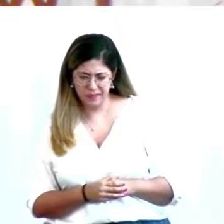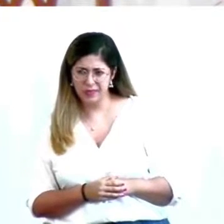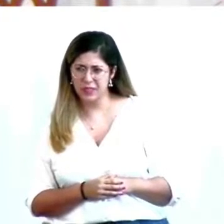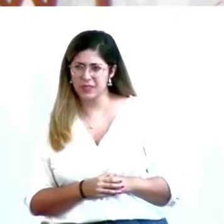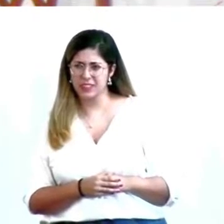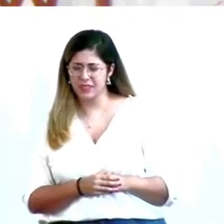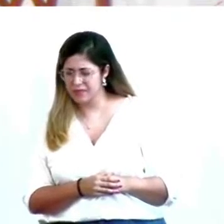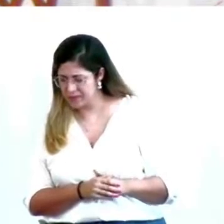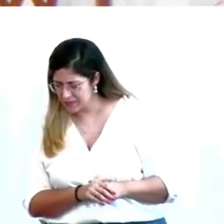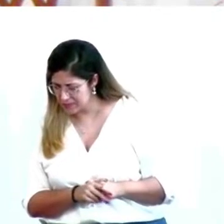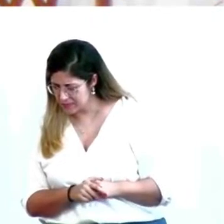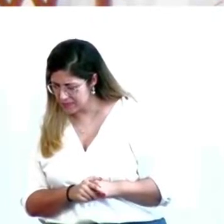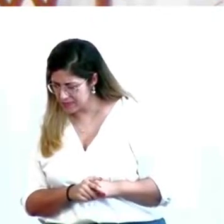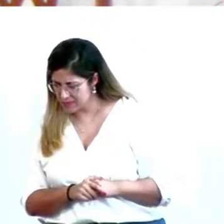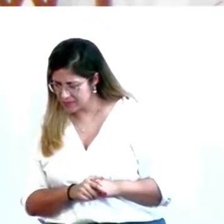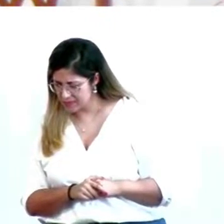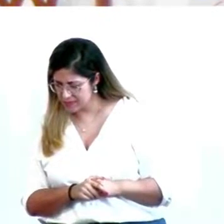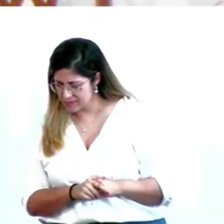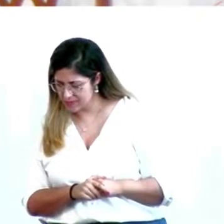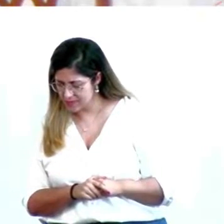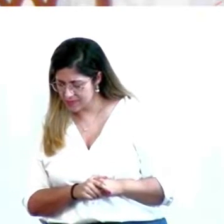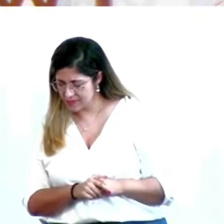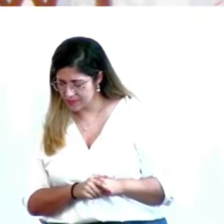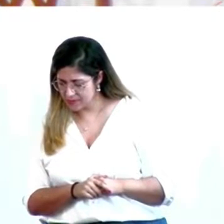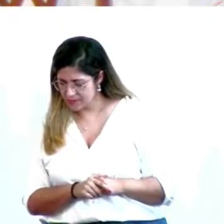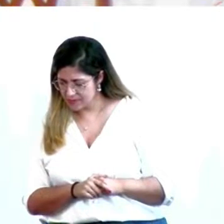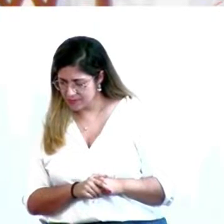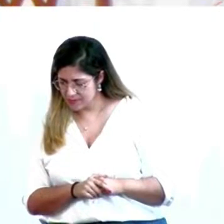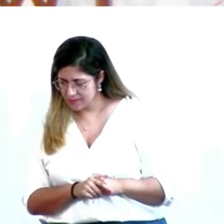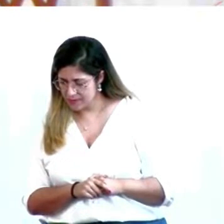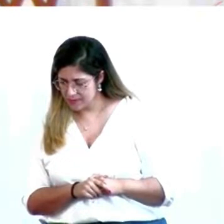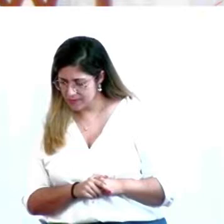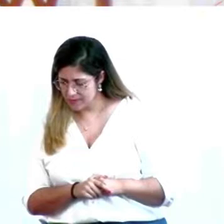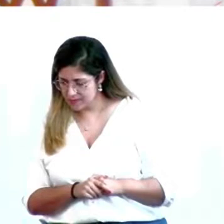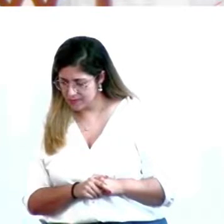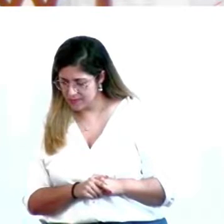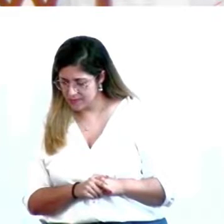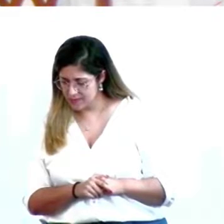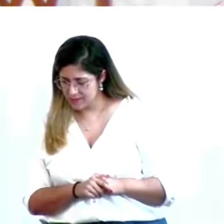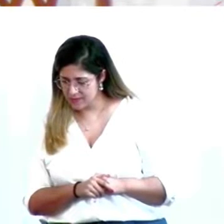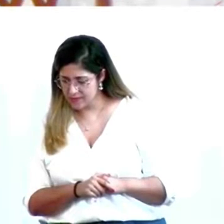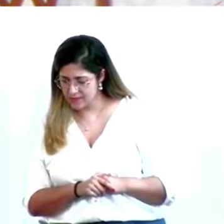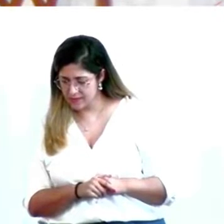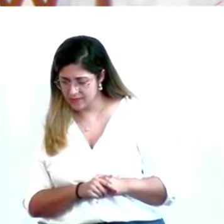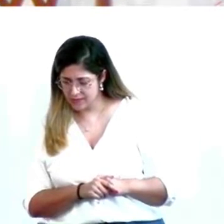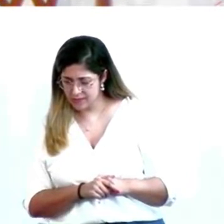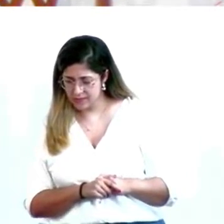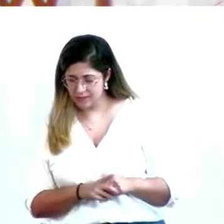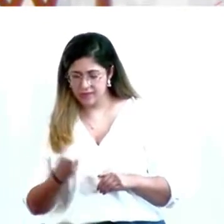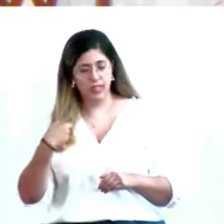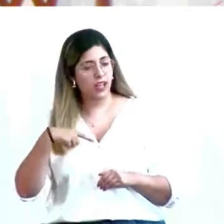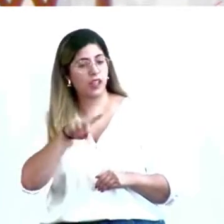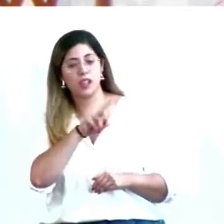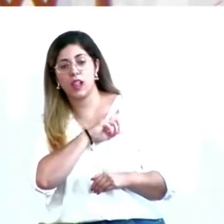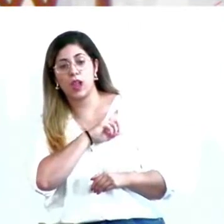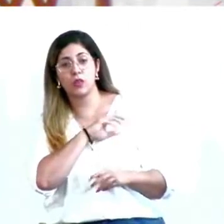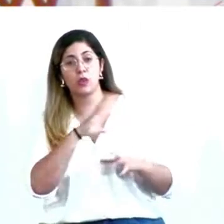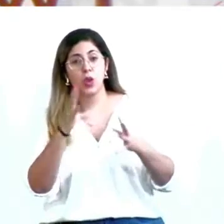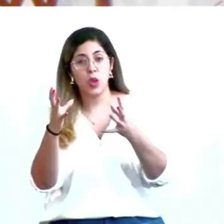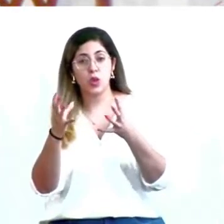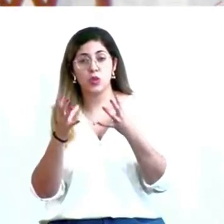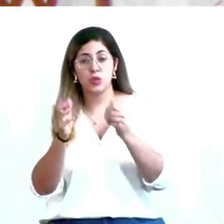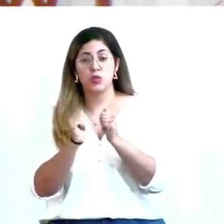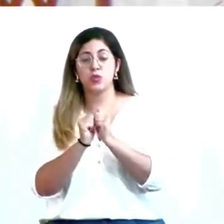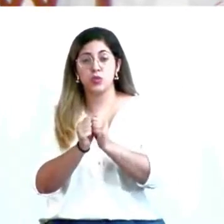desobediência. Portanto, não sejais participante com eles. Verso